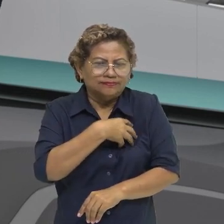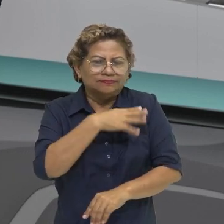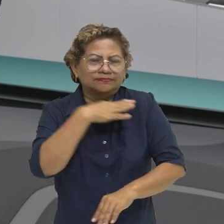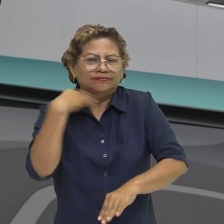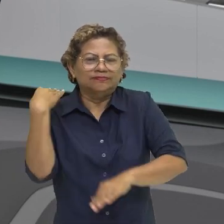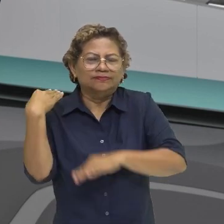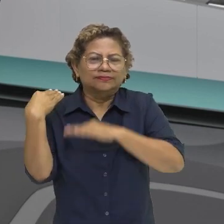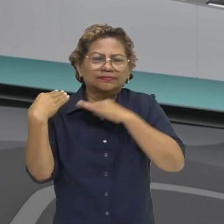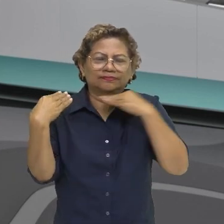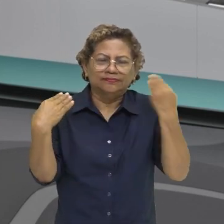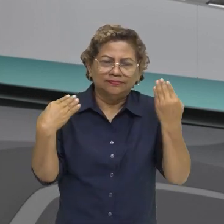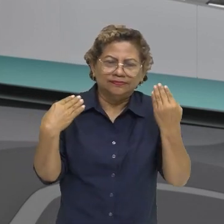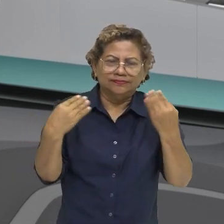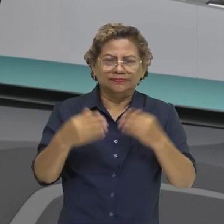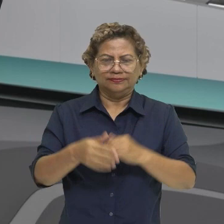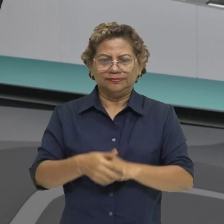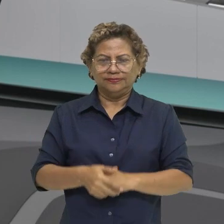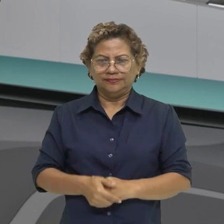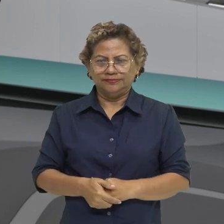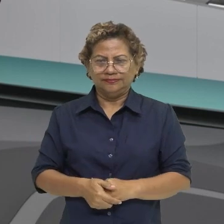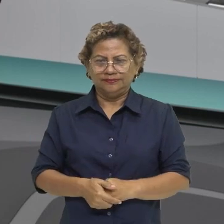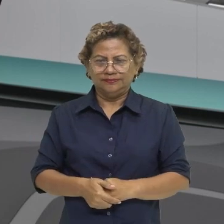Essa é a função catártica.